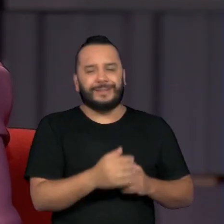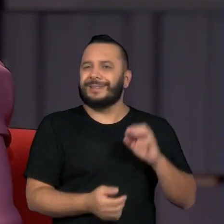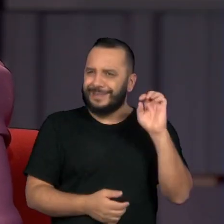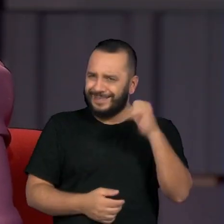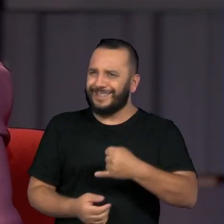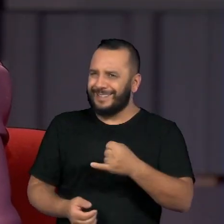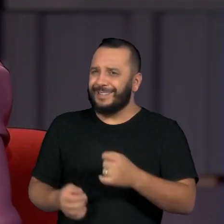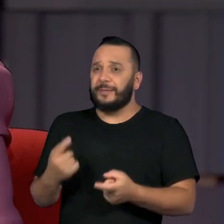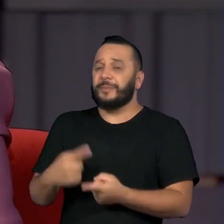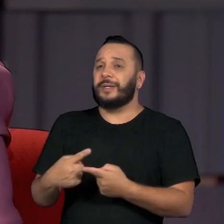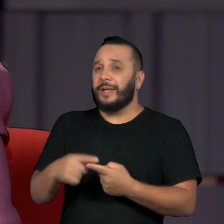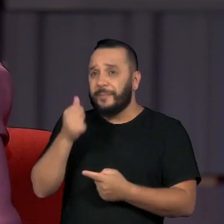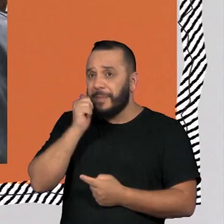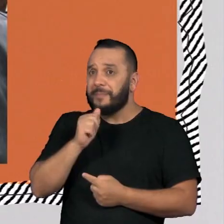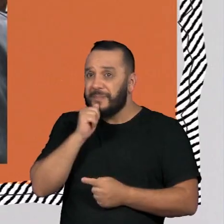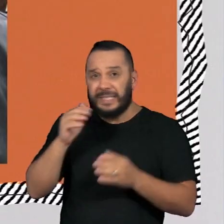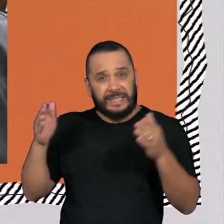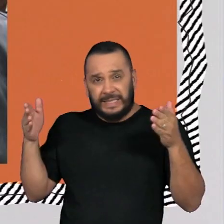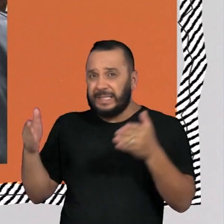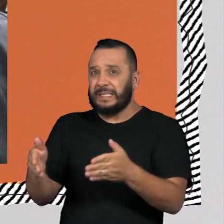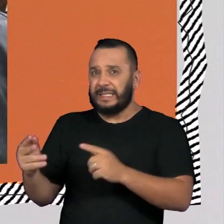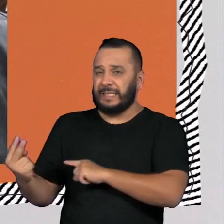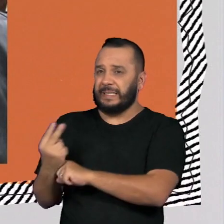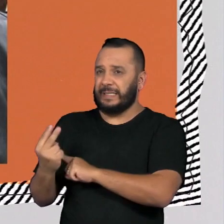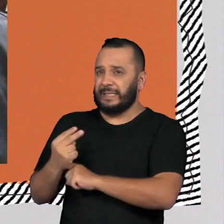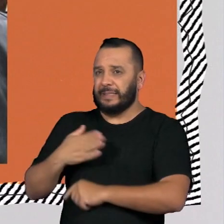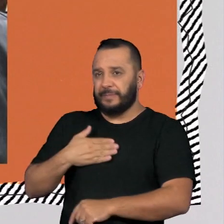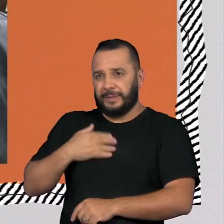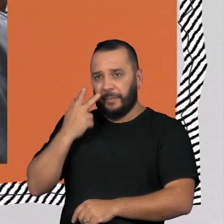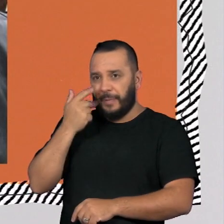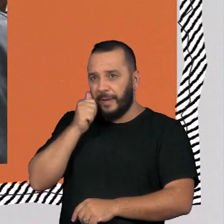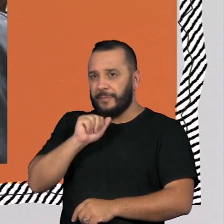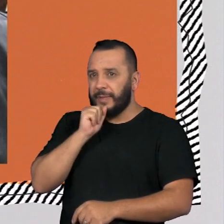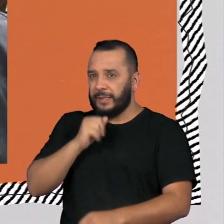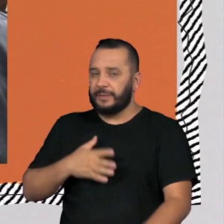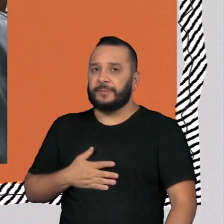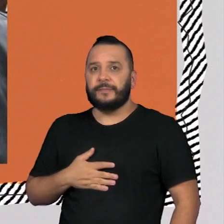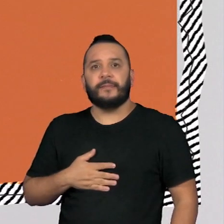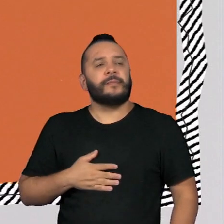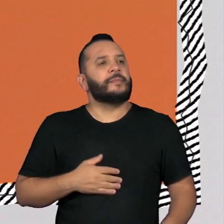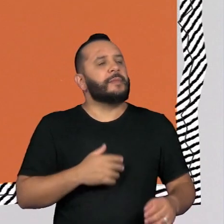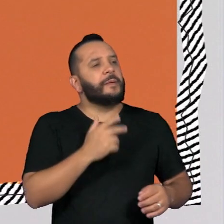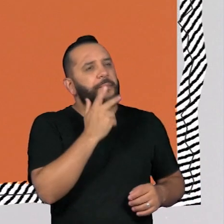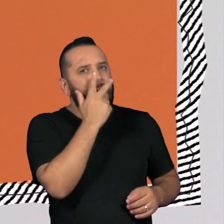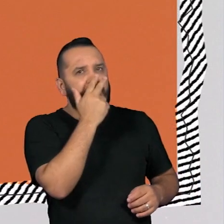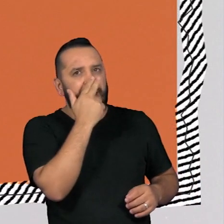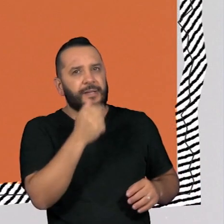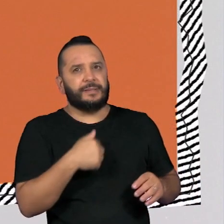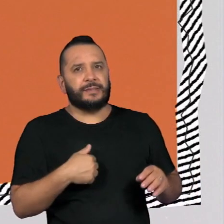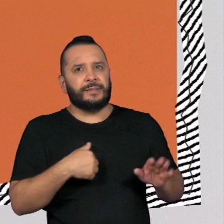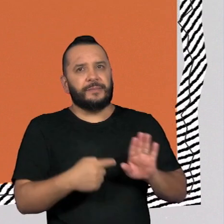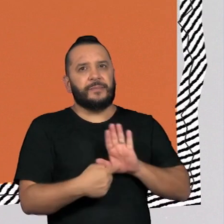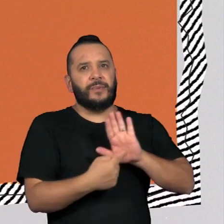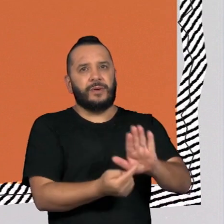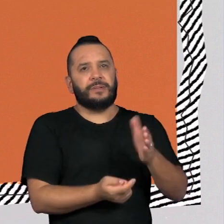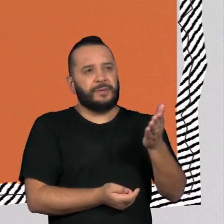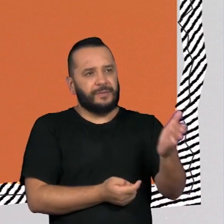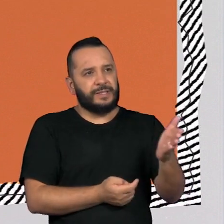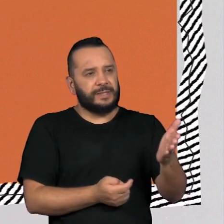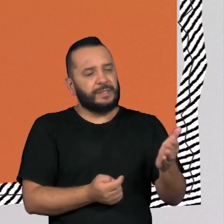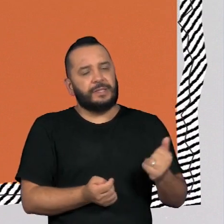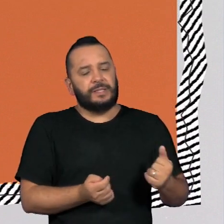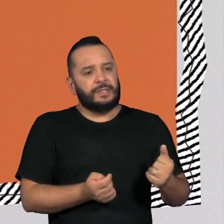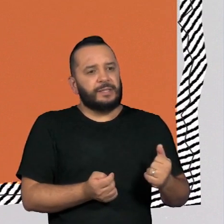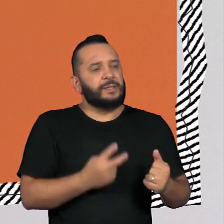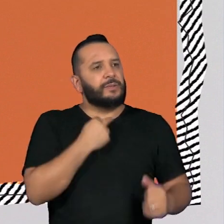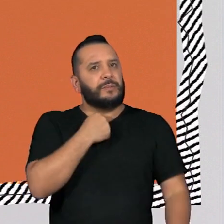da dedicação total dos meus pais. E me parece que também revela uma coisa assim, não seja rígido